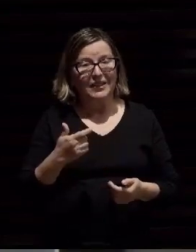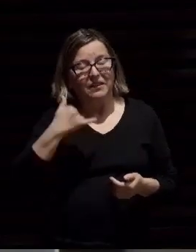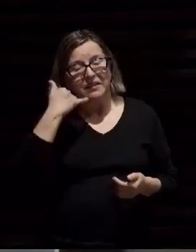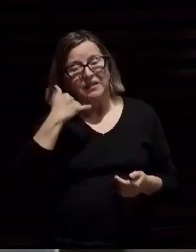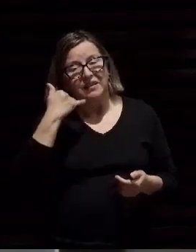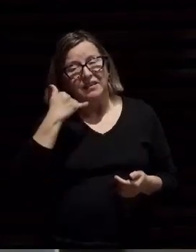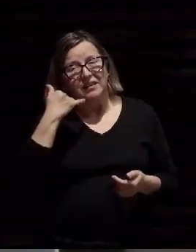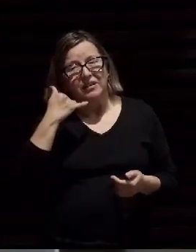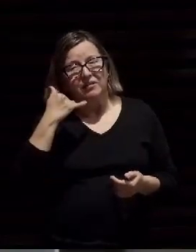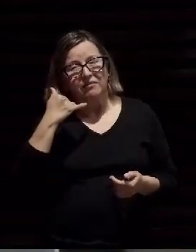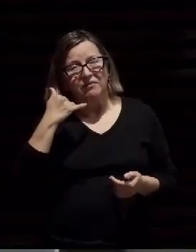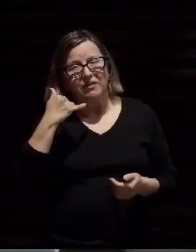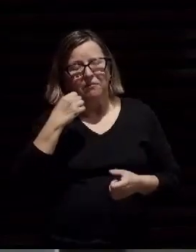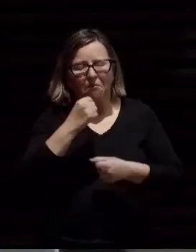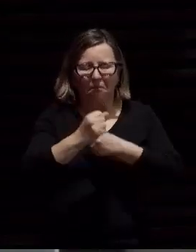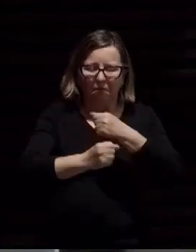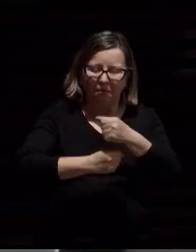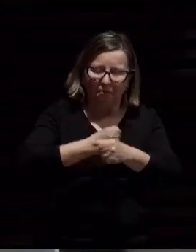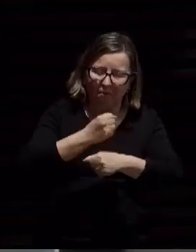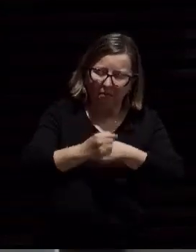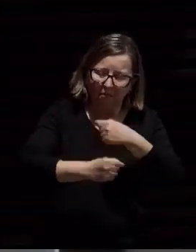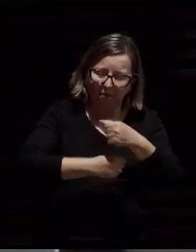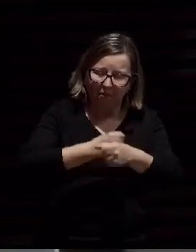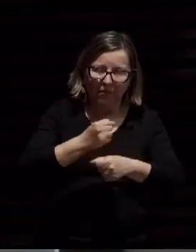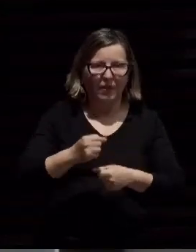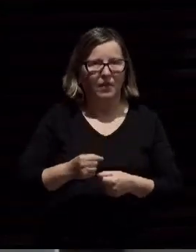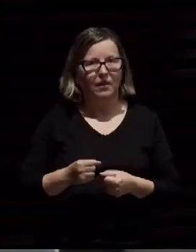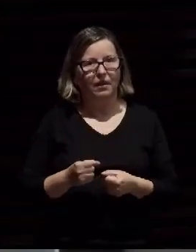Primeiro fizeram um de rabinho de cabo.